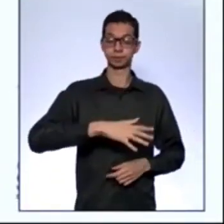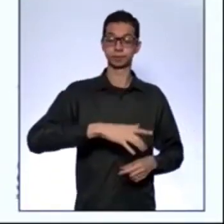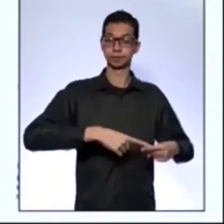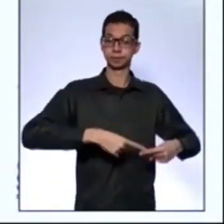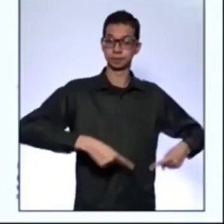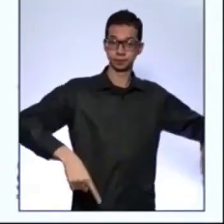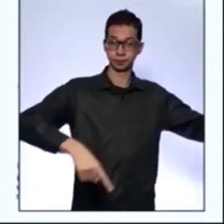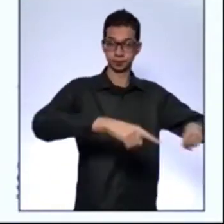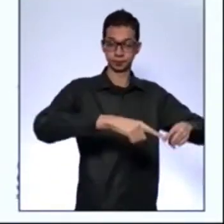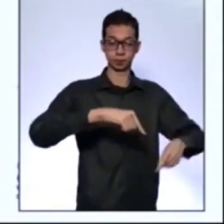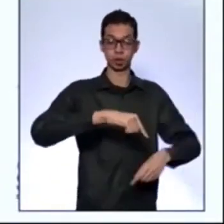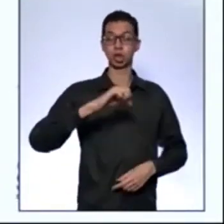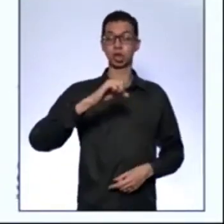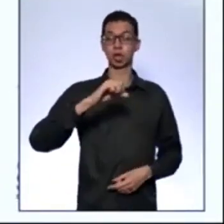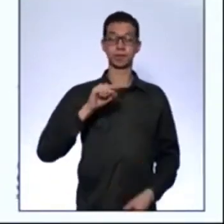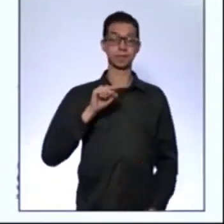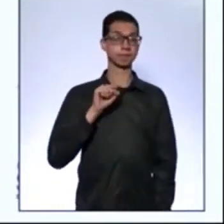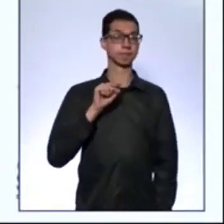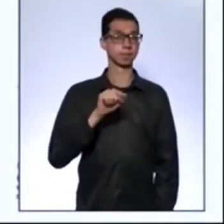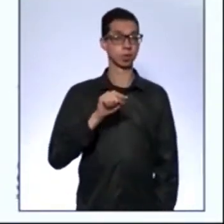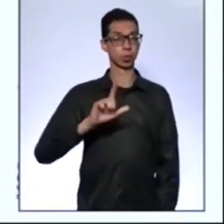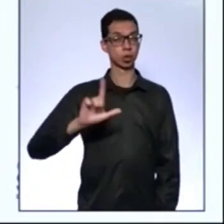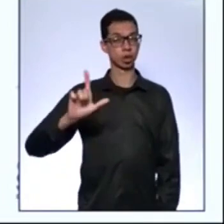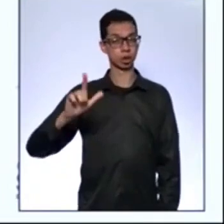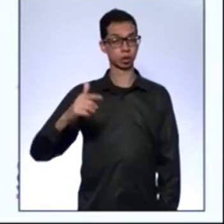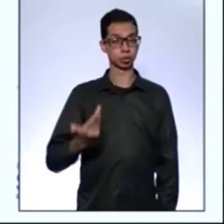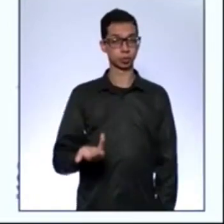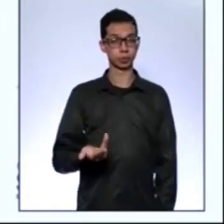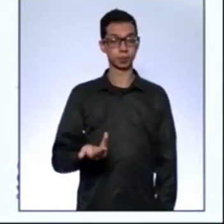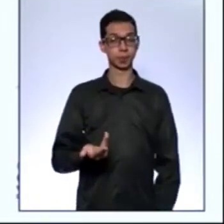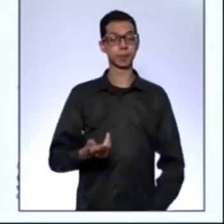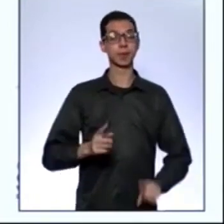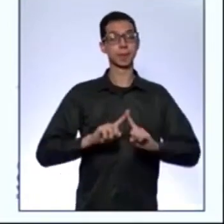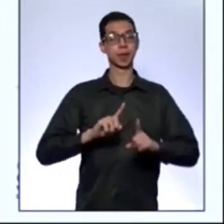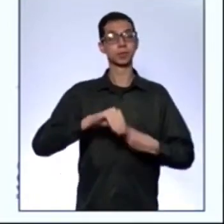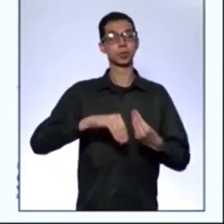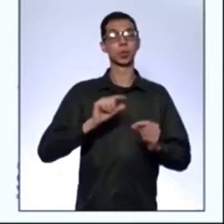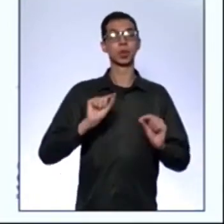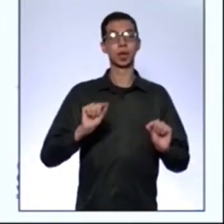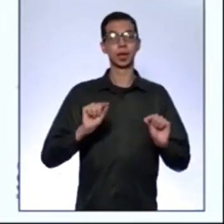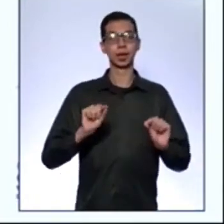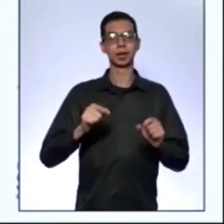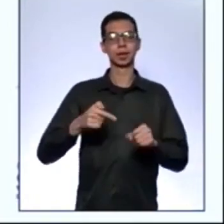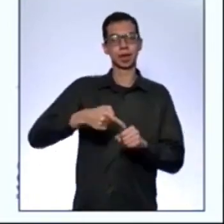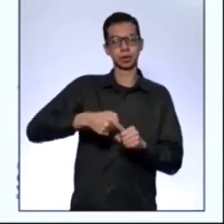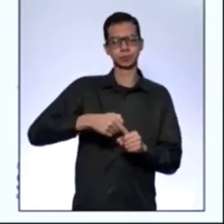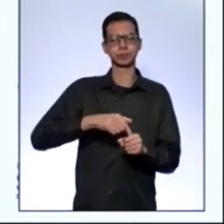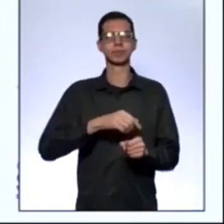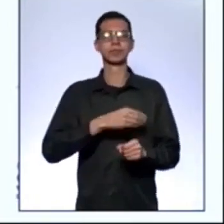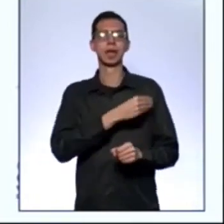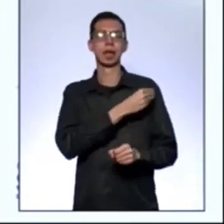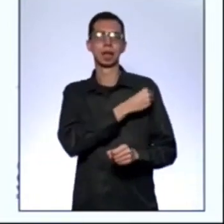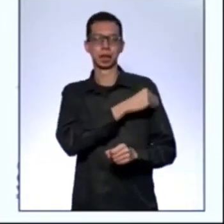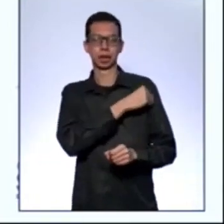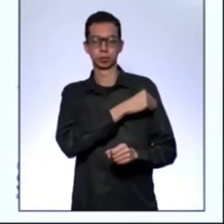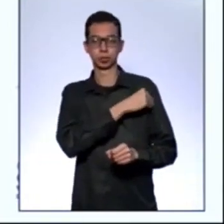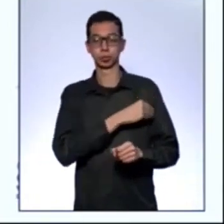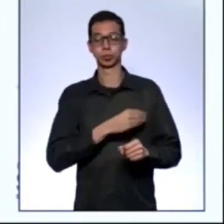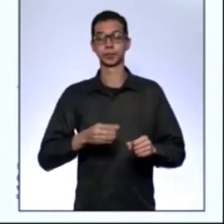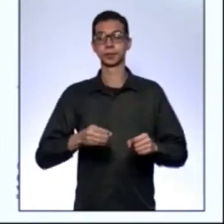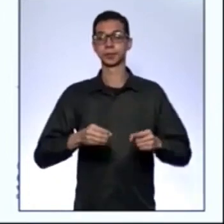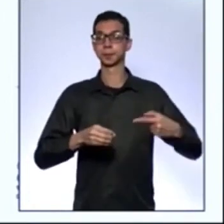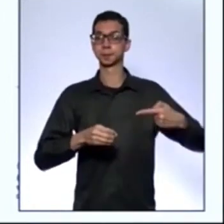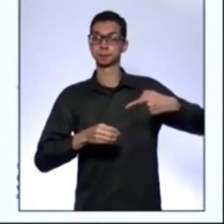agora mistura é gasolina e etanol oitenta por cento de Gazola Vinte por cento